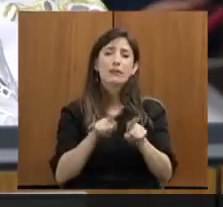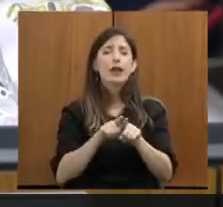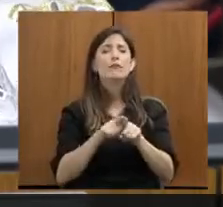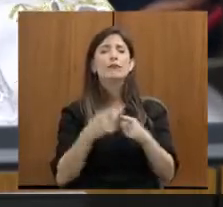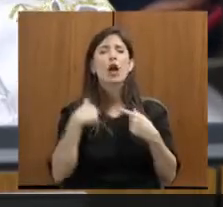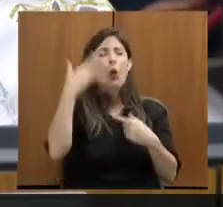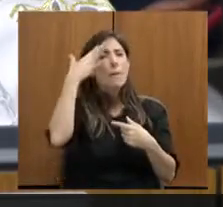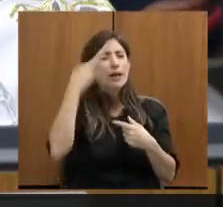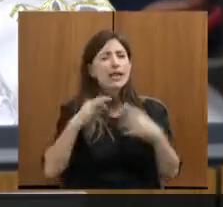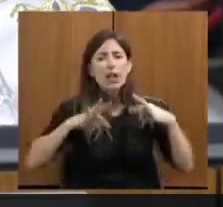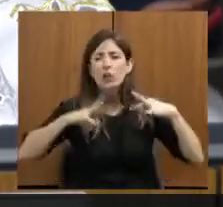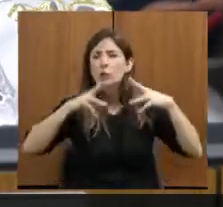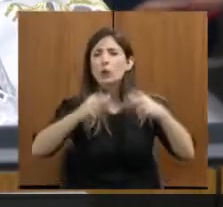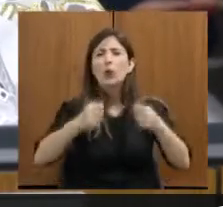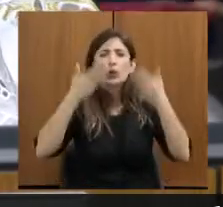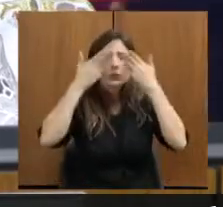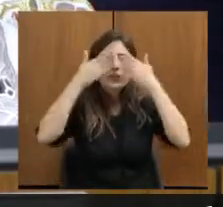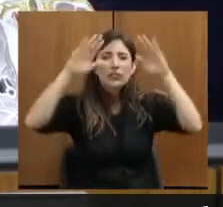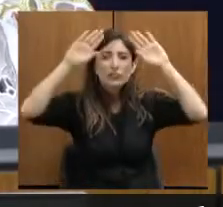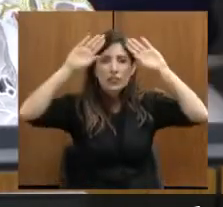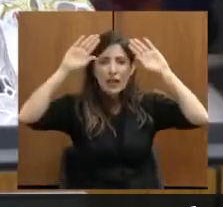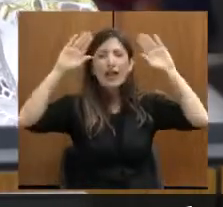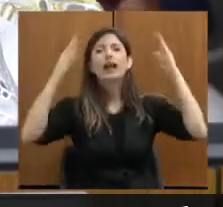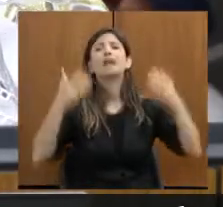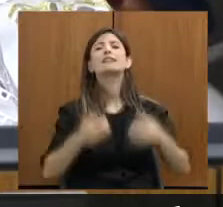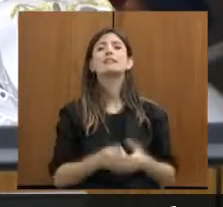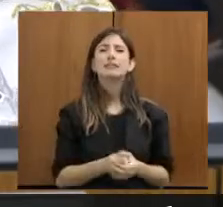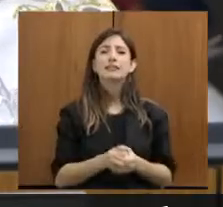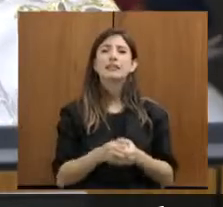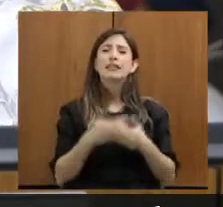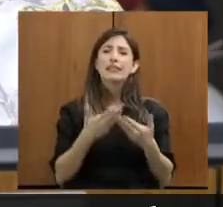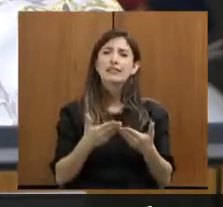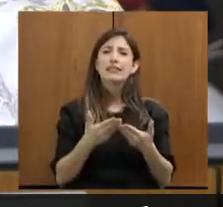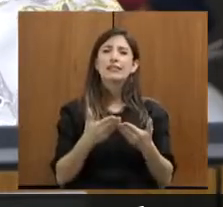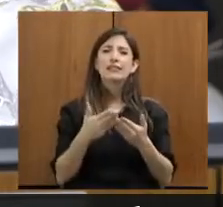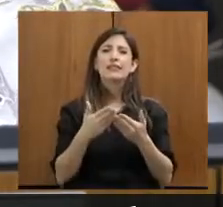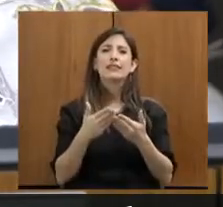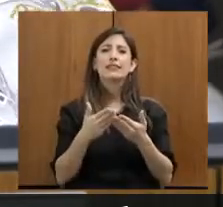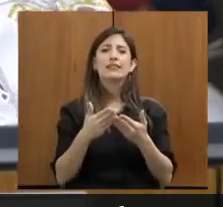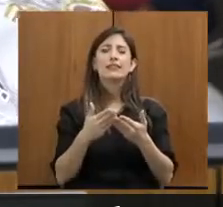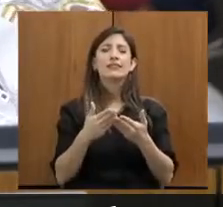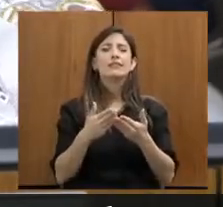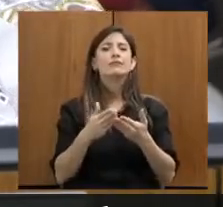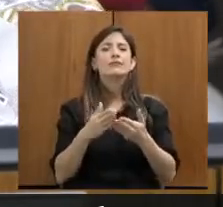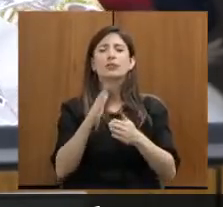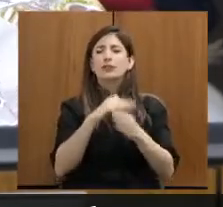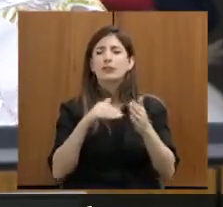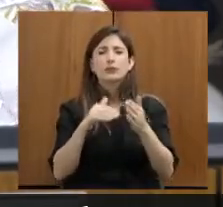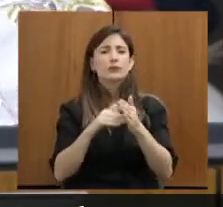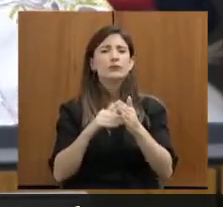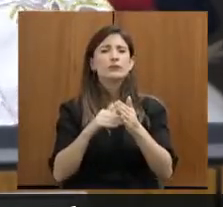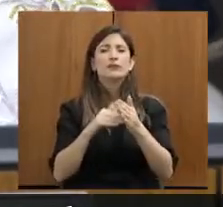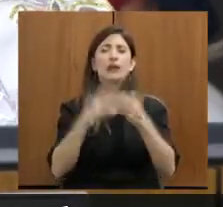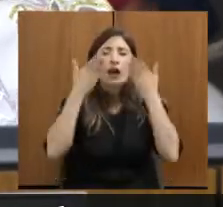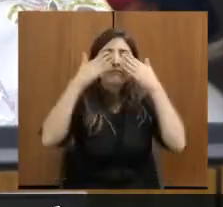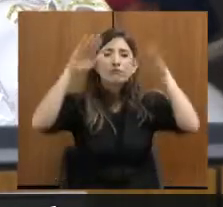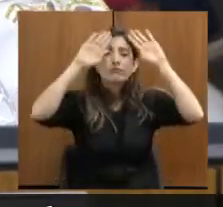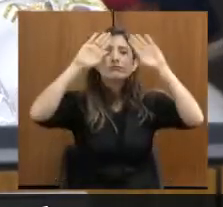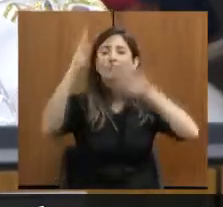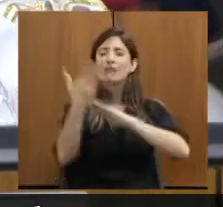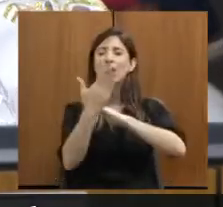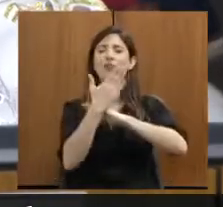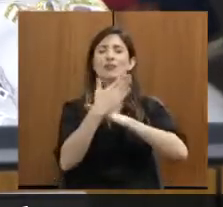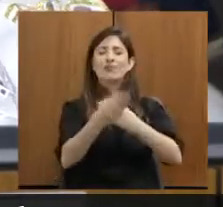orixás com a bênção de todos os orixás e quem nos conduz para a paz e que nós estamos sempre falando